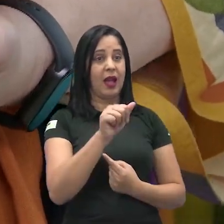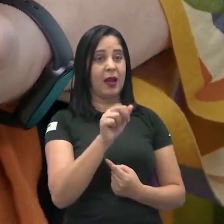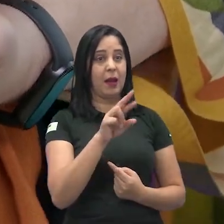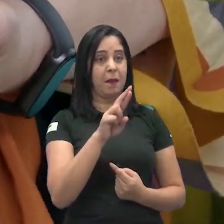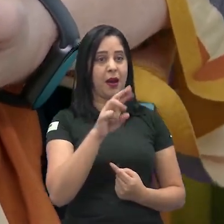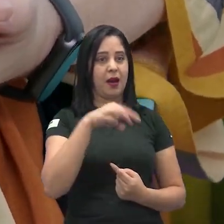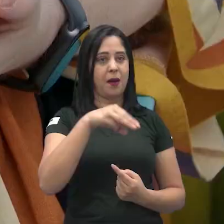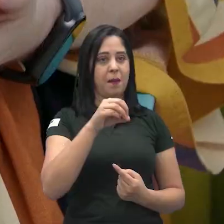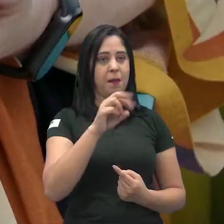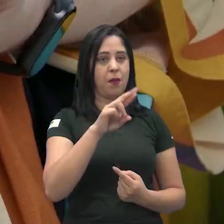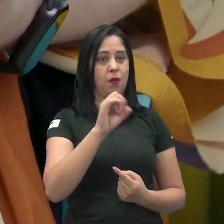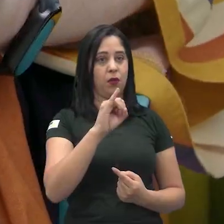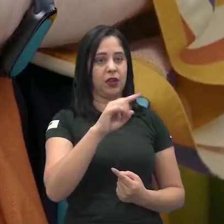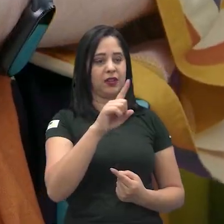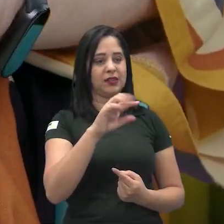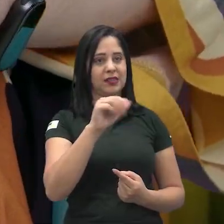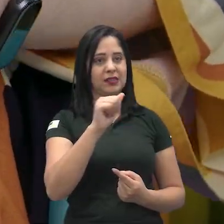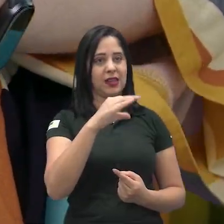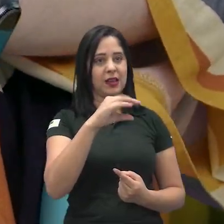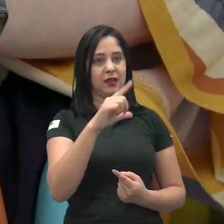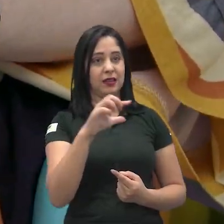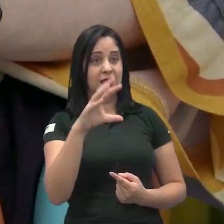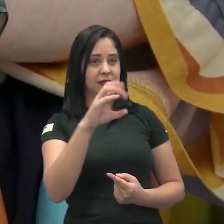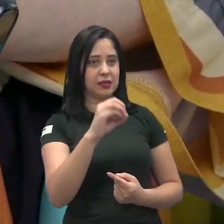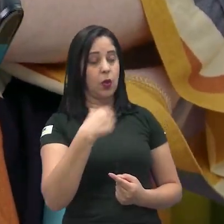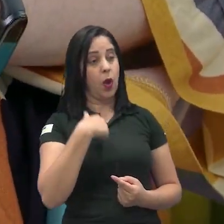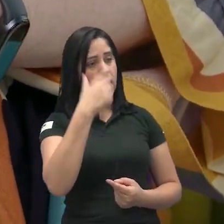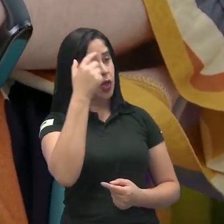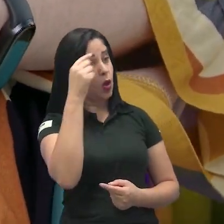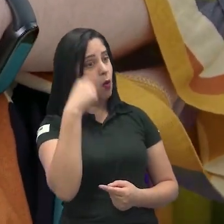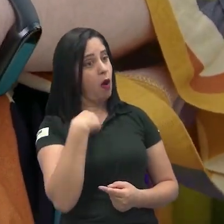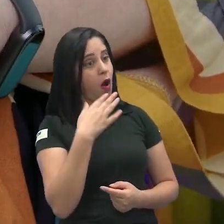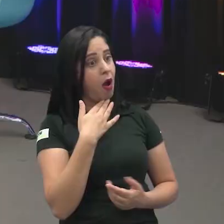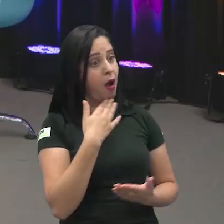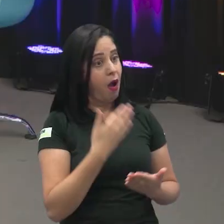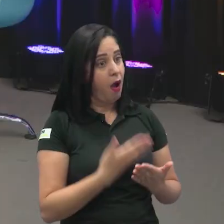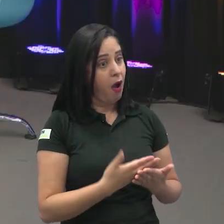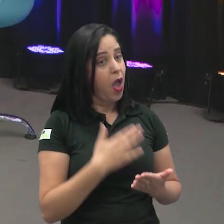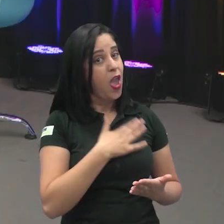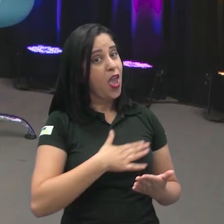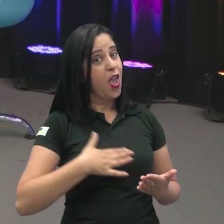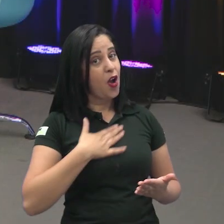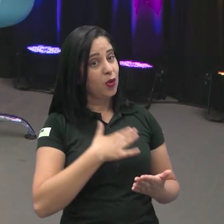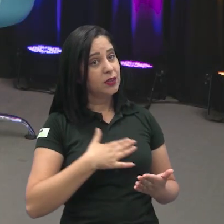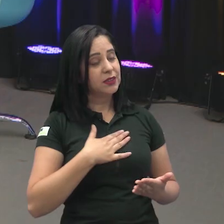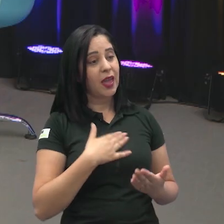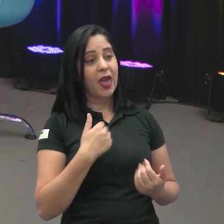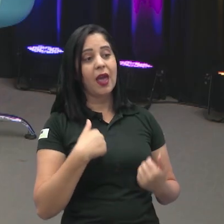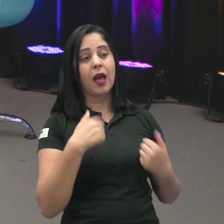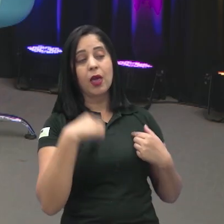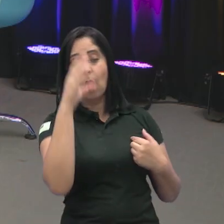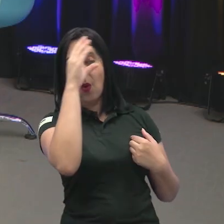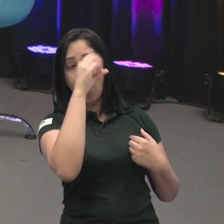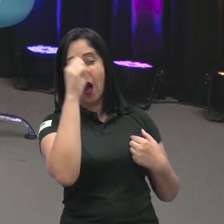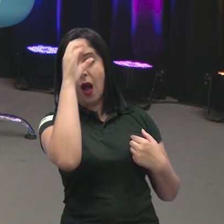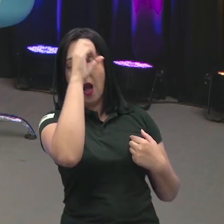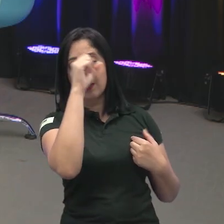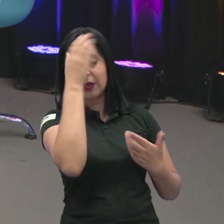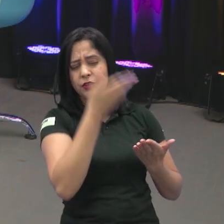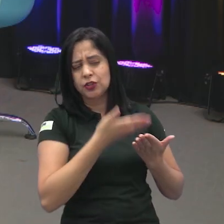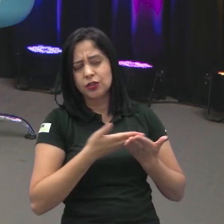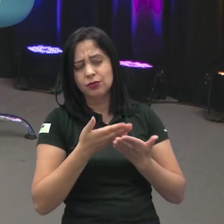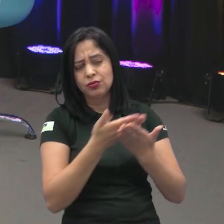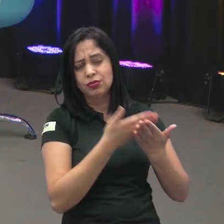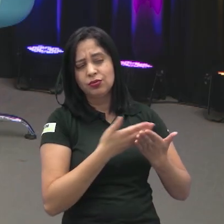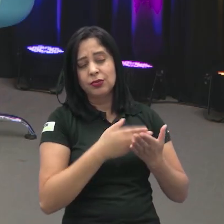de marmorização, fui aprender. E aí eu quis trazer esse trabalho, né, de marmorização que é milenário, assim, vem